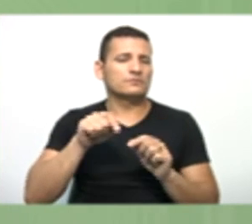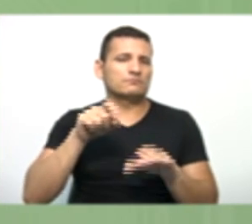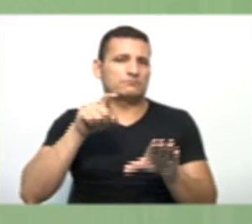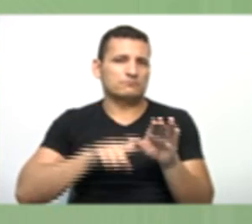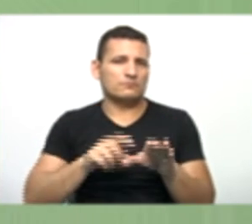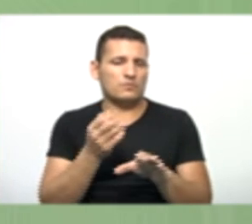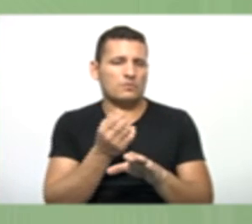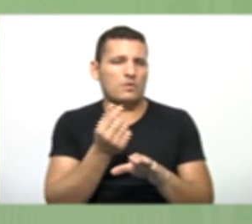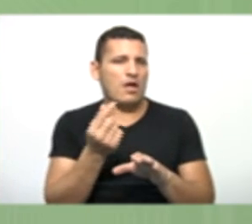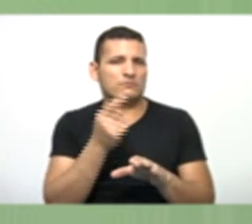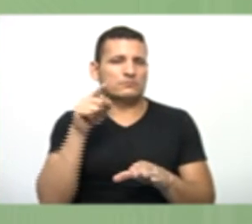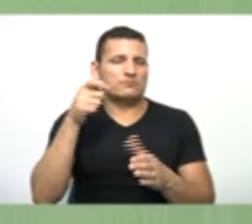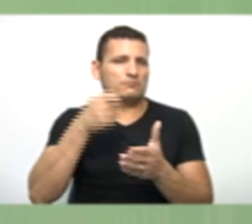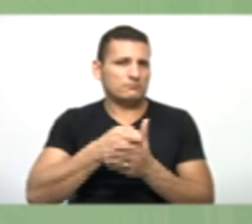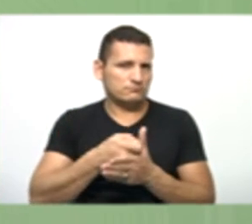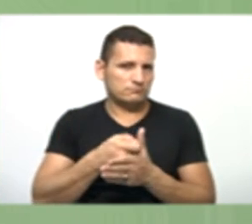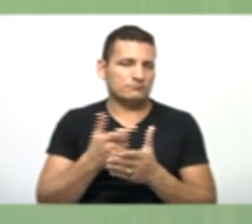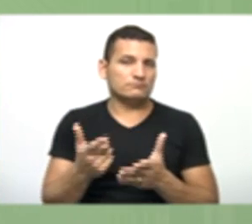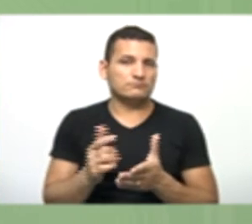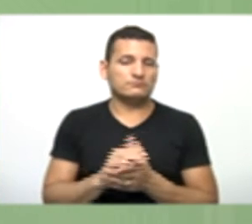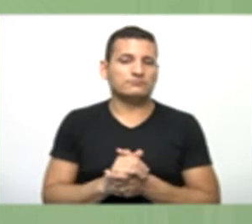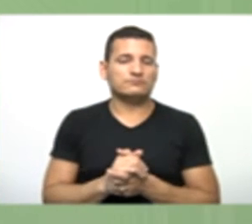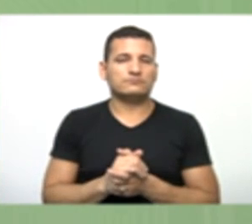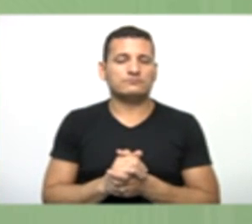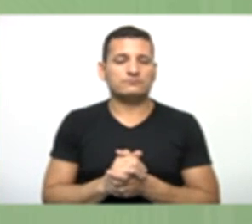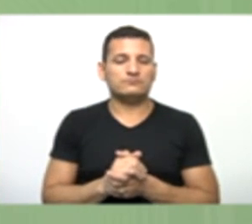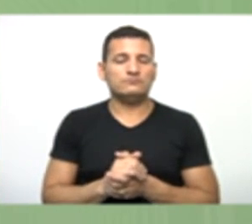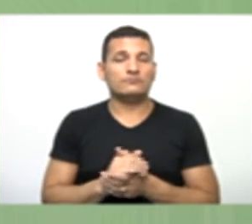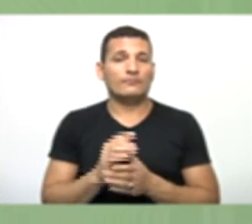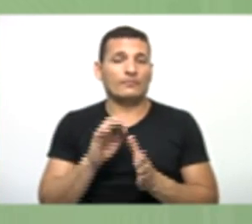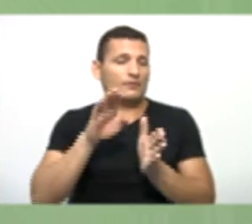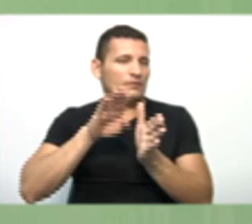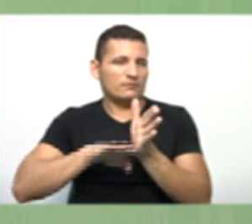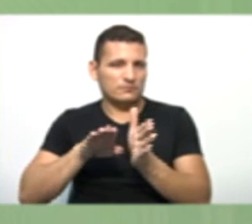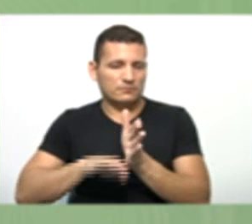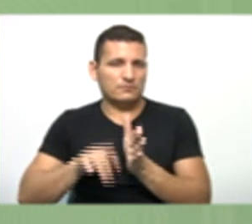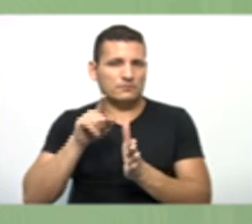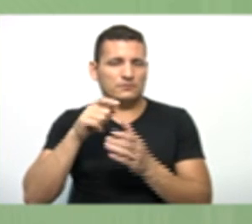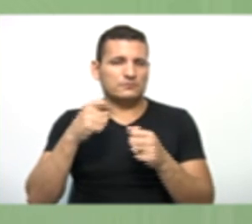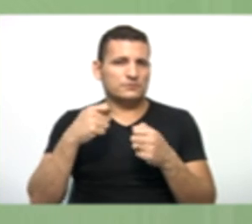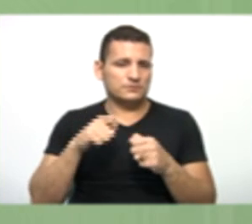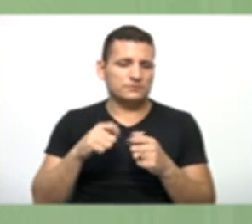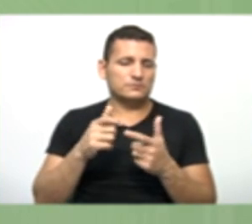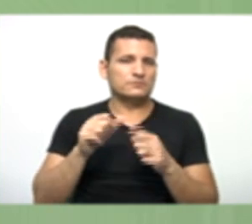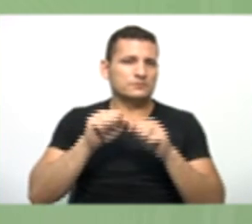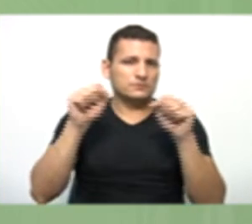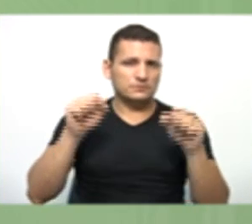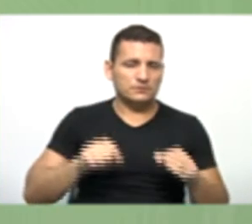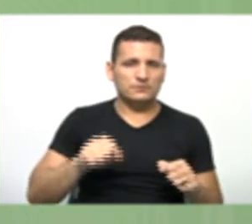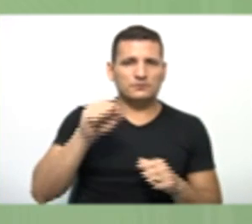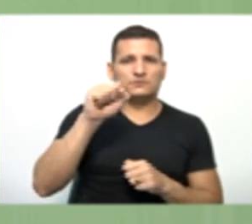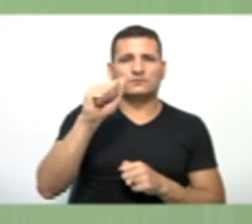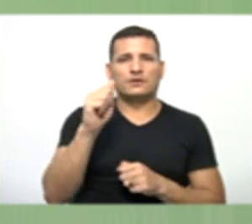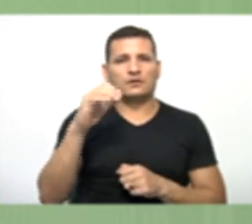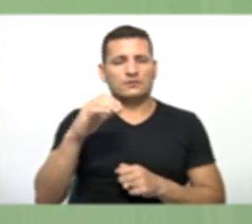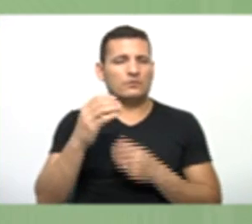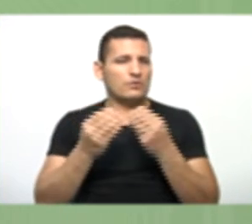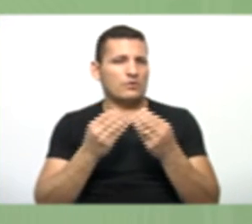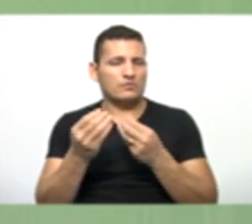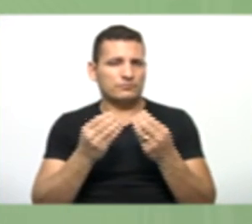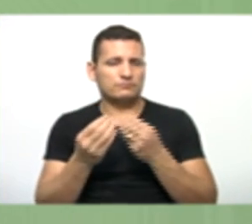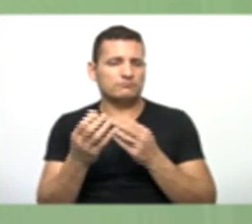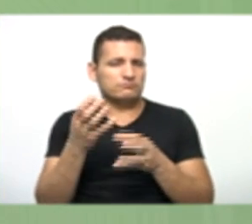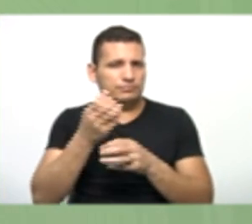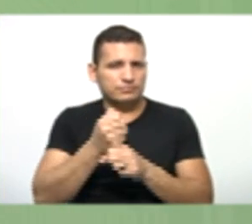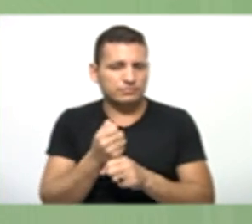você pagou do capital. Então, na amortização, você precisa, no sistema SAC, calcular o valor da amortização mensal, já que ele vai